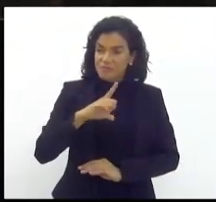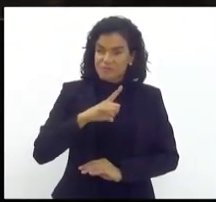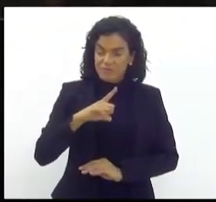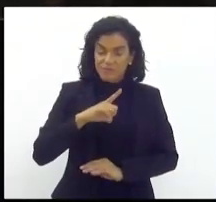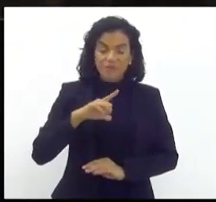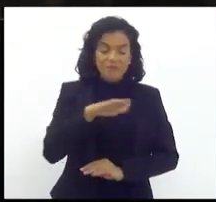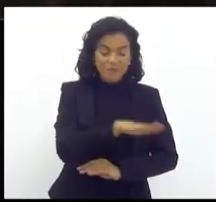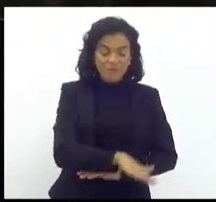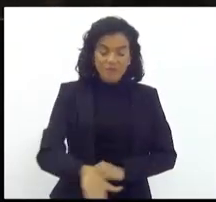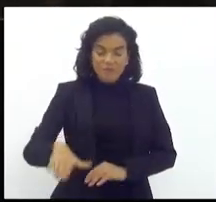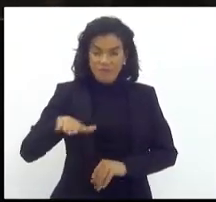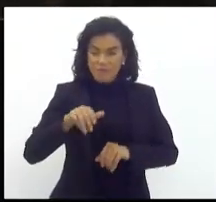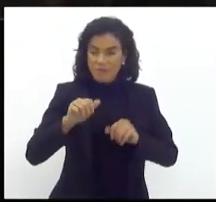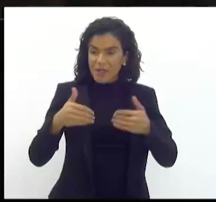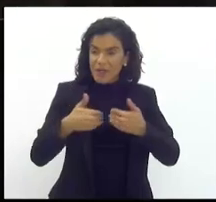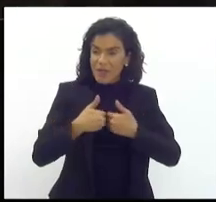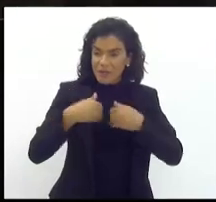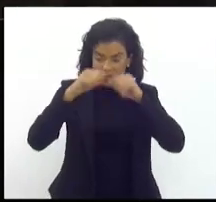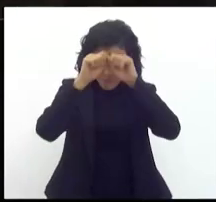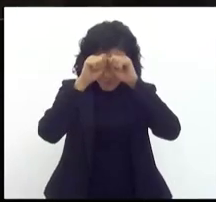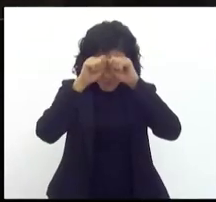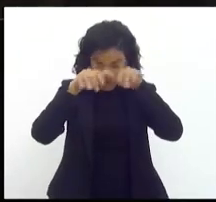autistas de